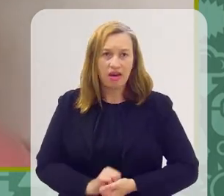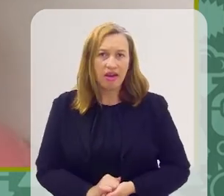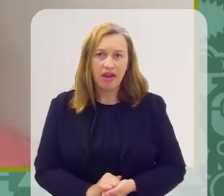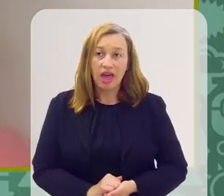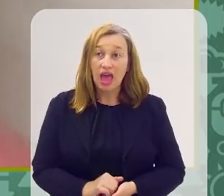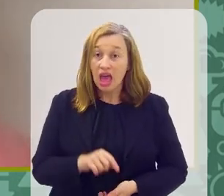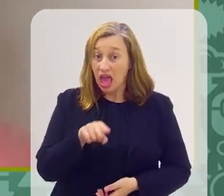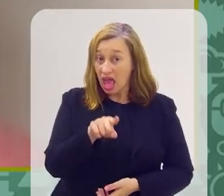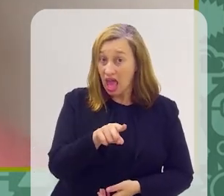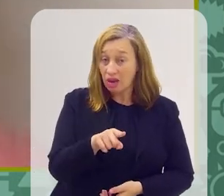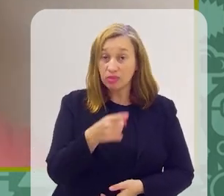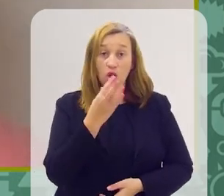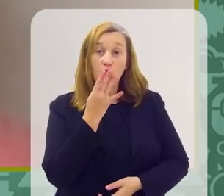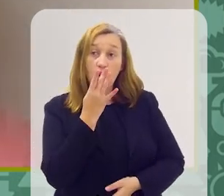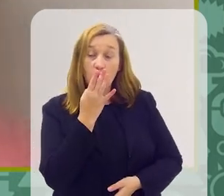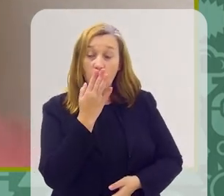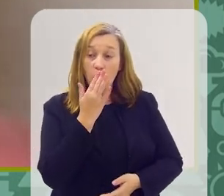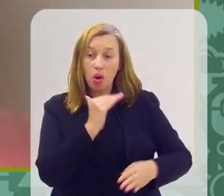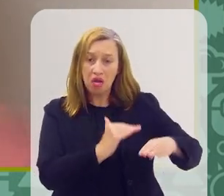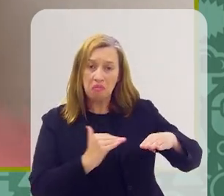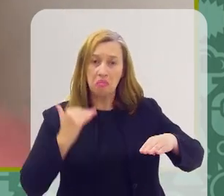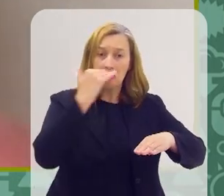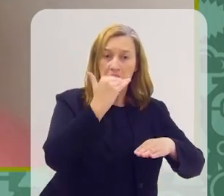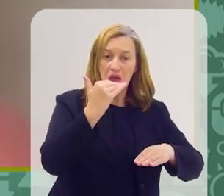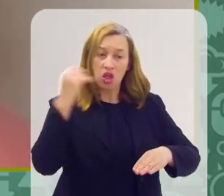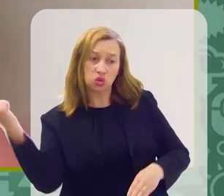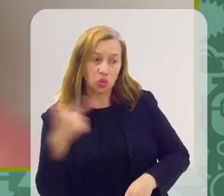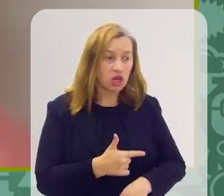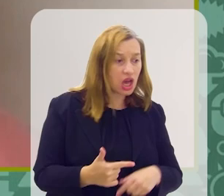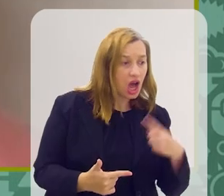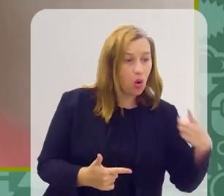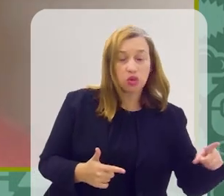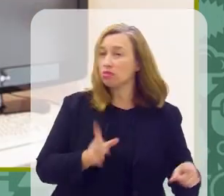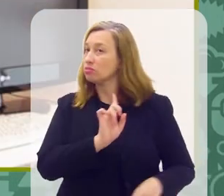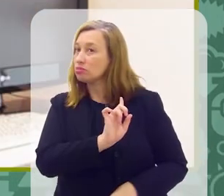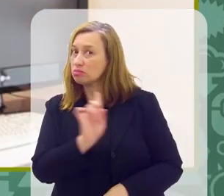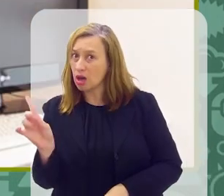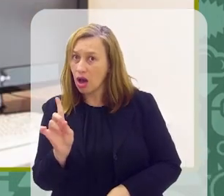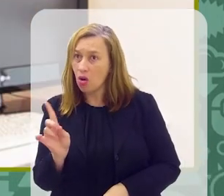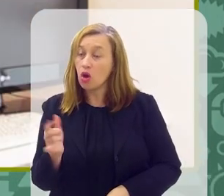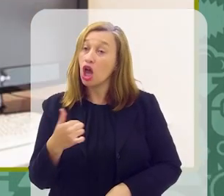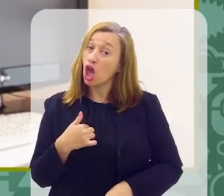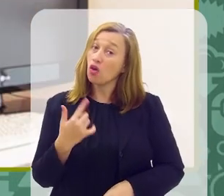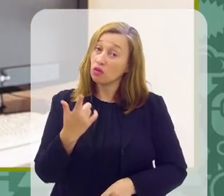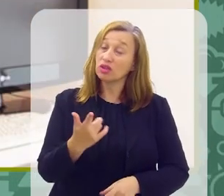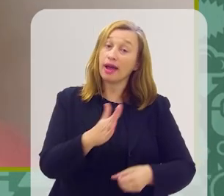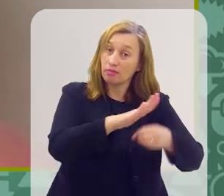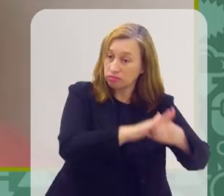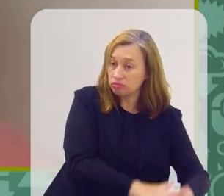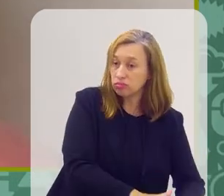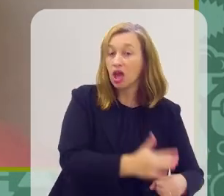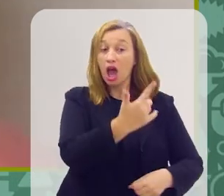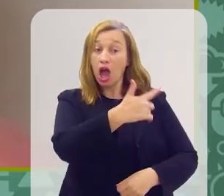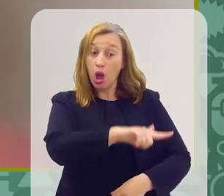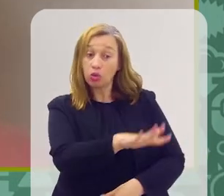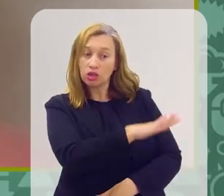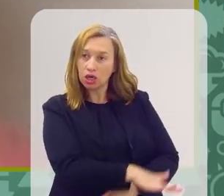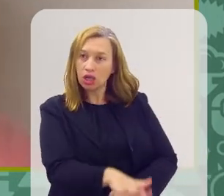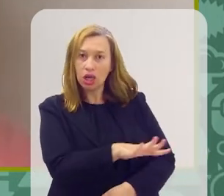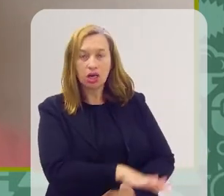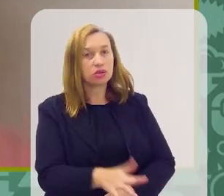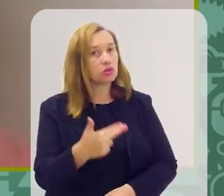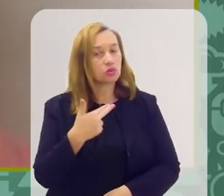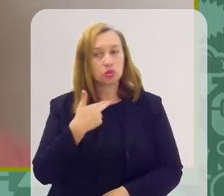que ela, por ter aquela cor, é superior à outra. Não, assim eu vou estar, de certa forma, também perpetuando